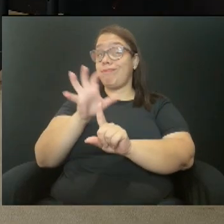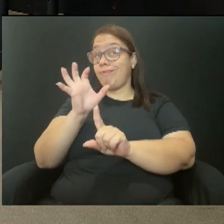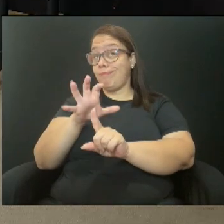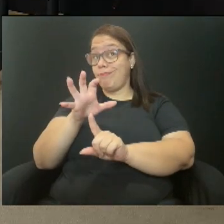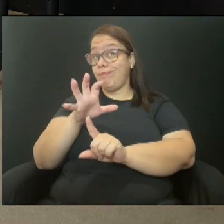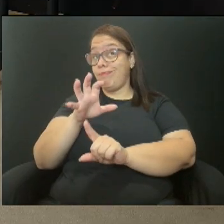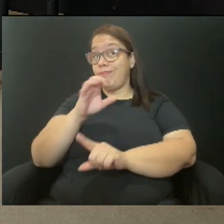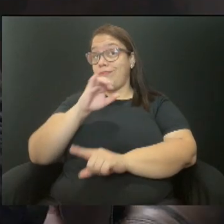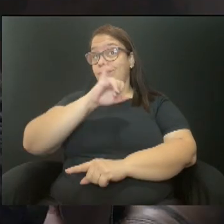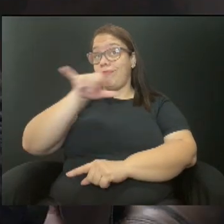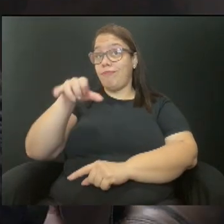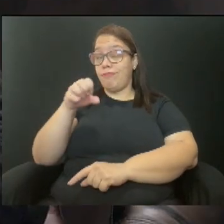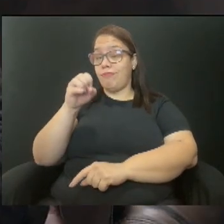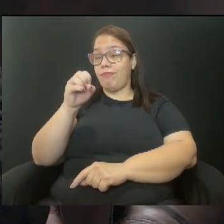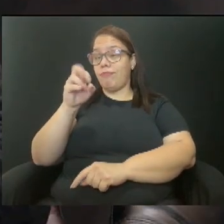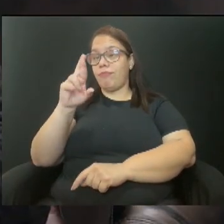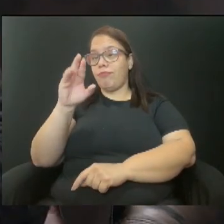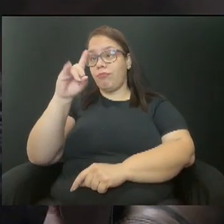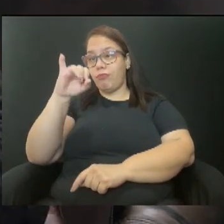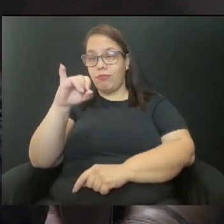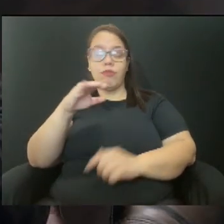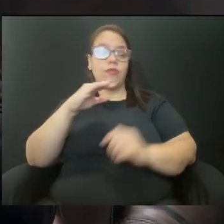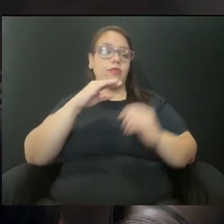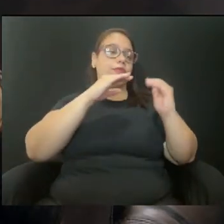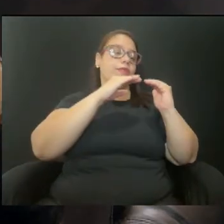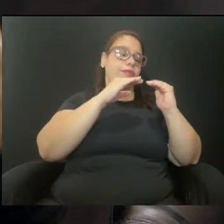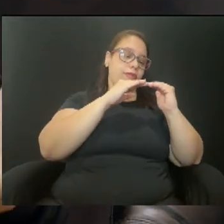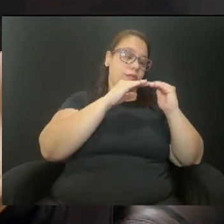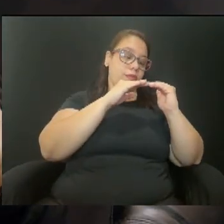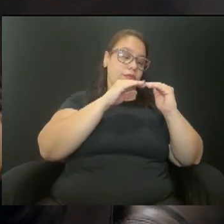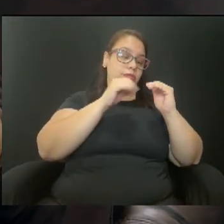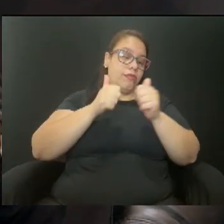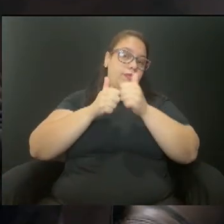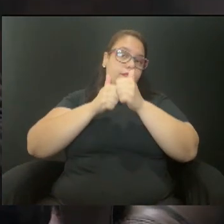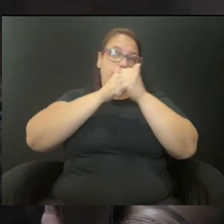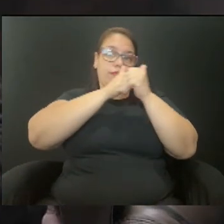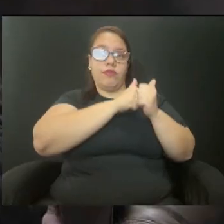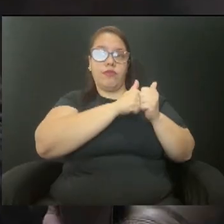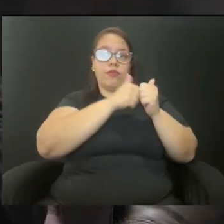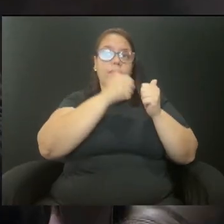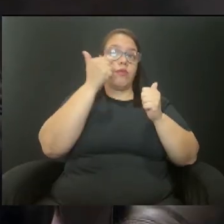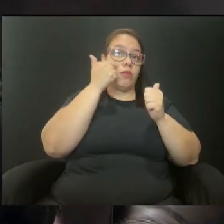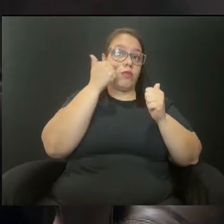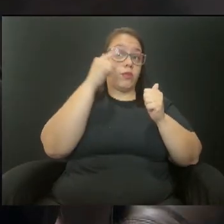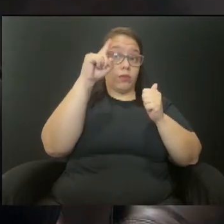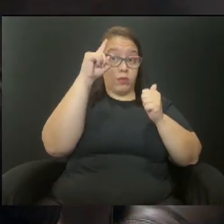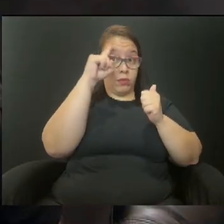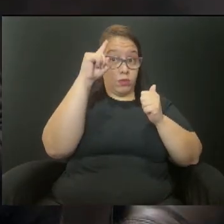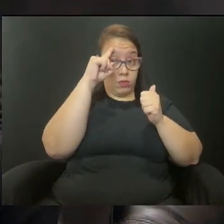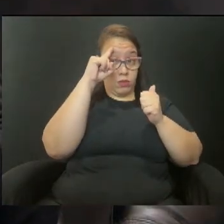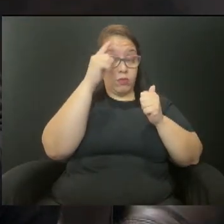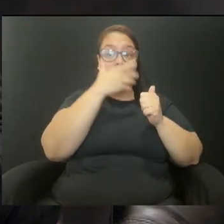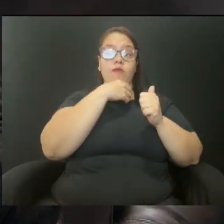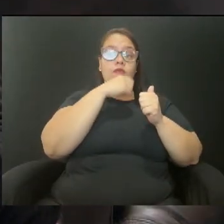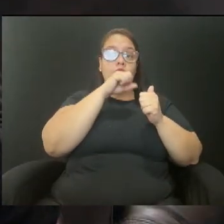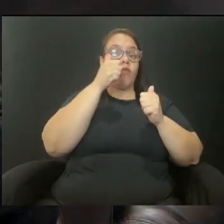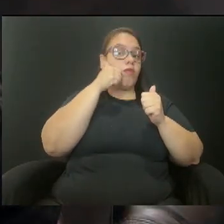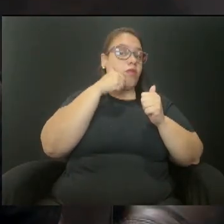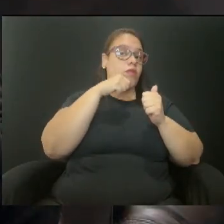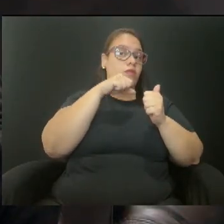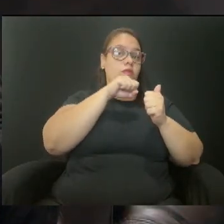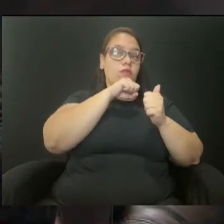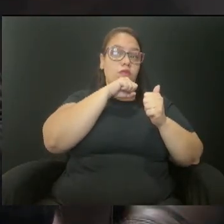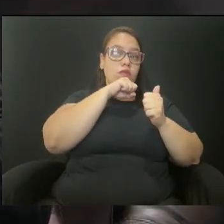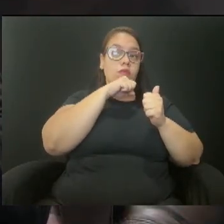Com certeza. Você acompanhar e ver isso no dia a dia ali com seus pais, tem uns